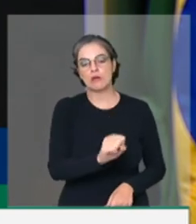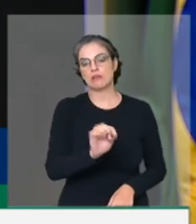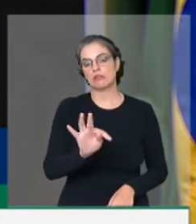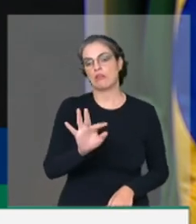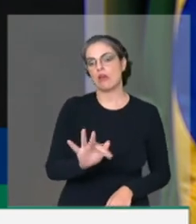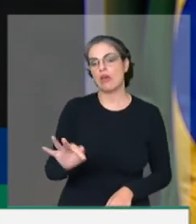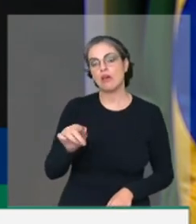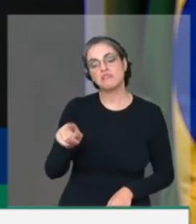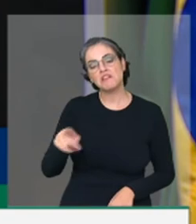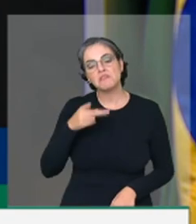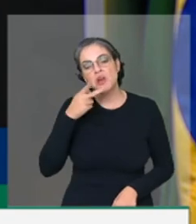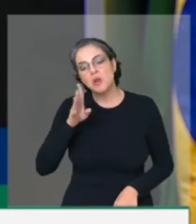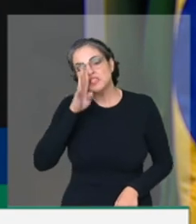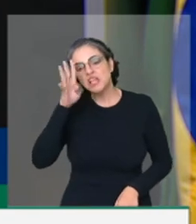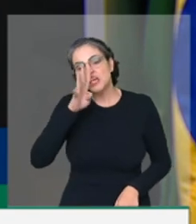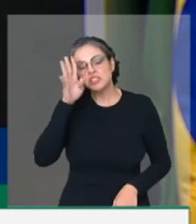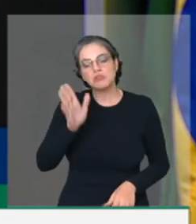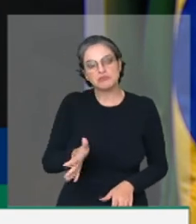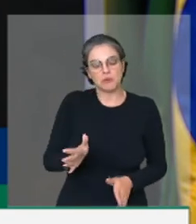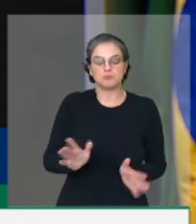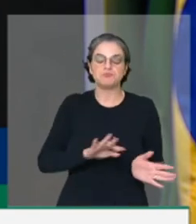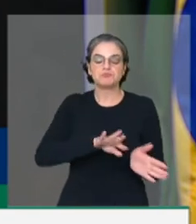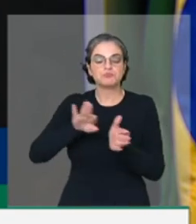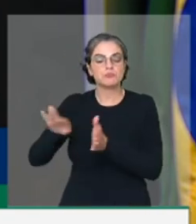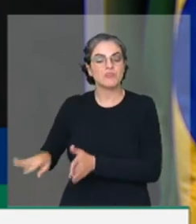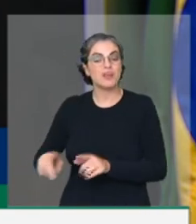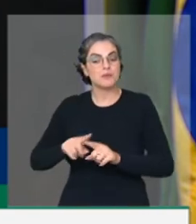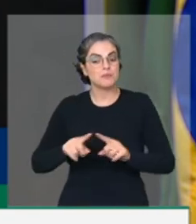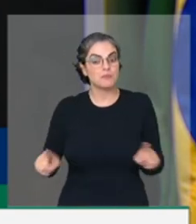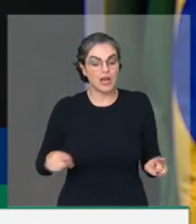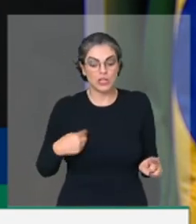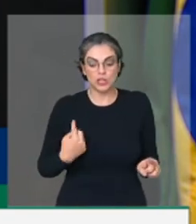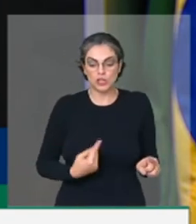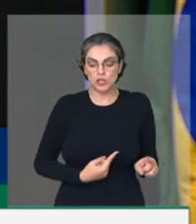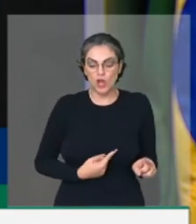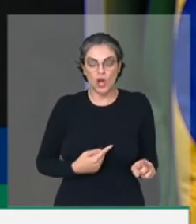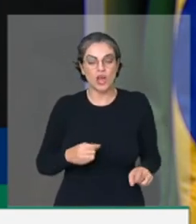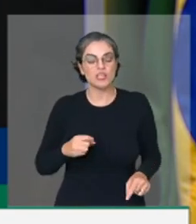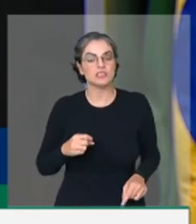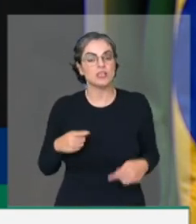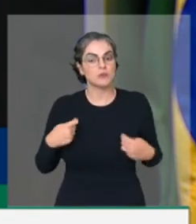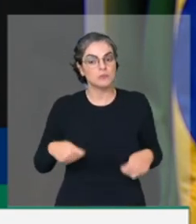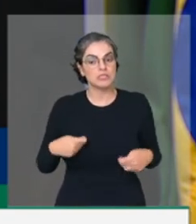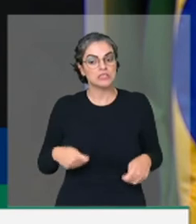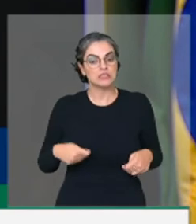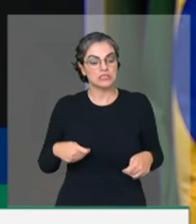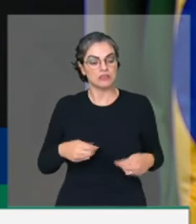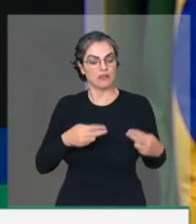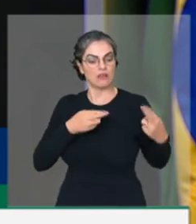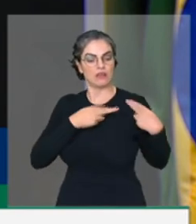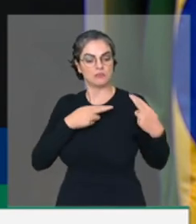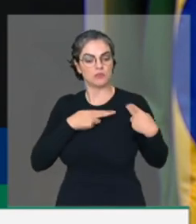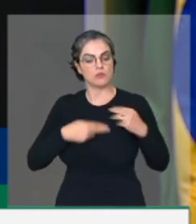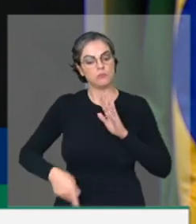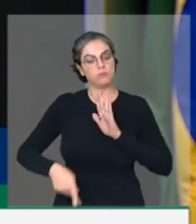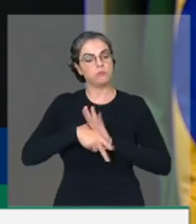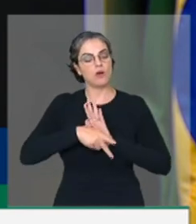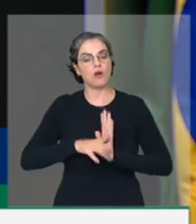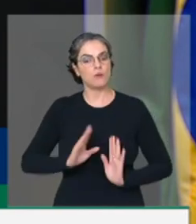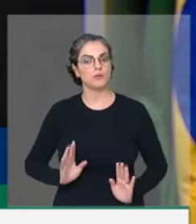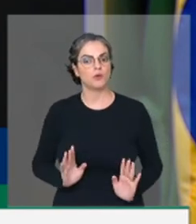supostos excessos que ele cometeu. Nós estamos abrindo mão do nosso direito de poder revisor. Olha o que